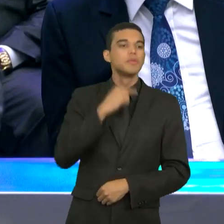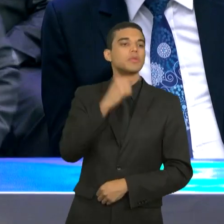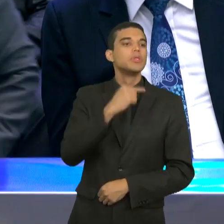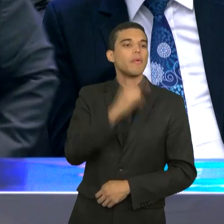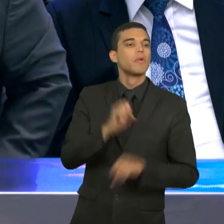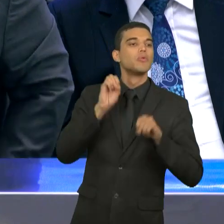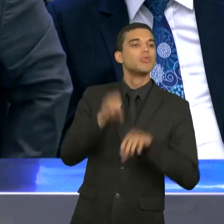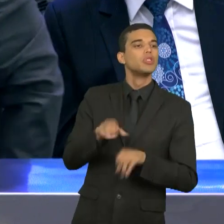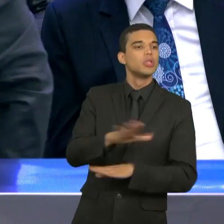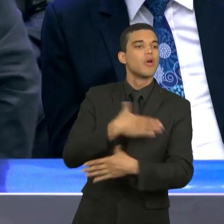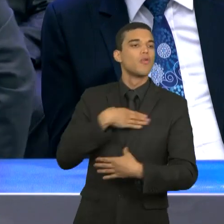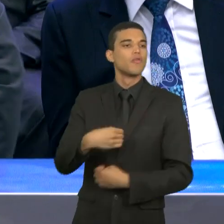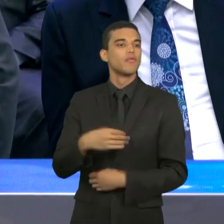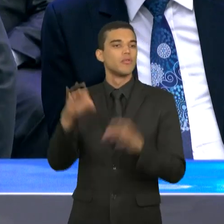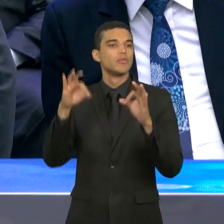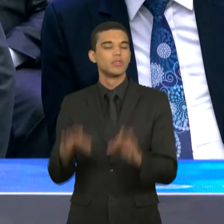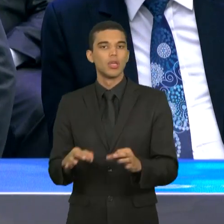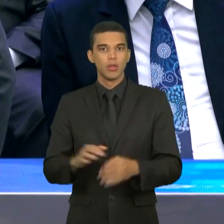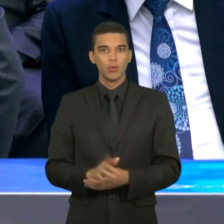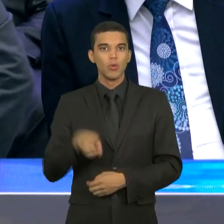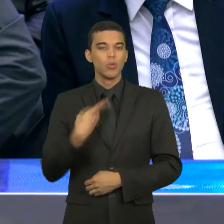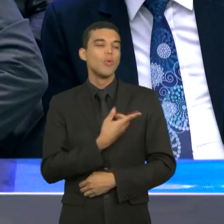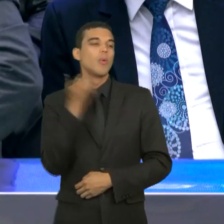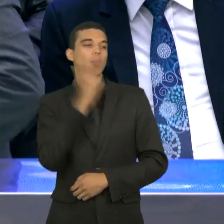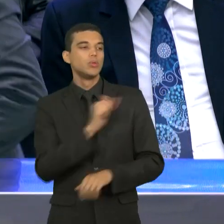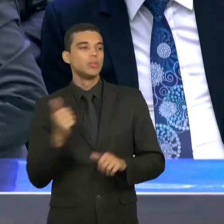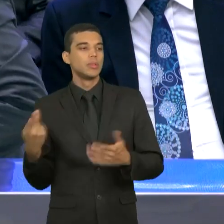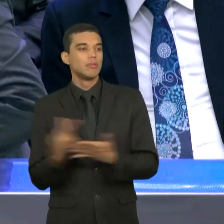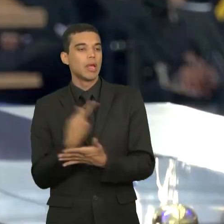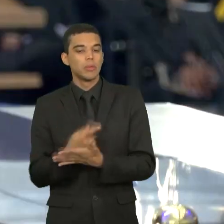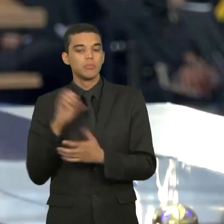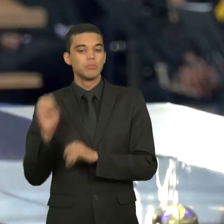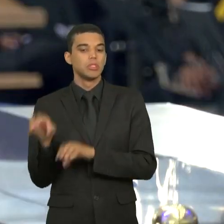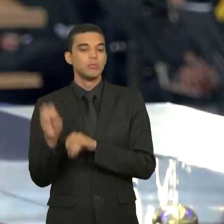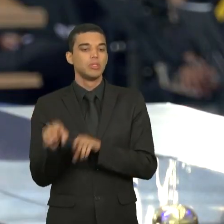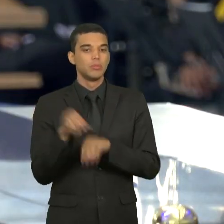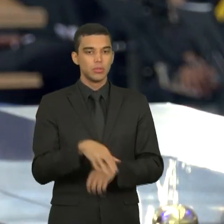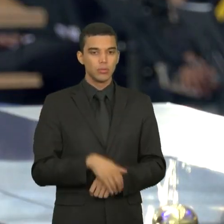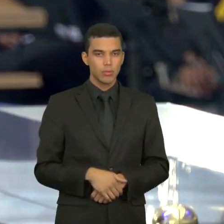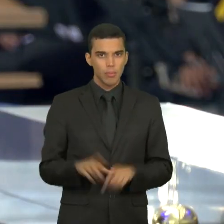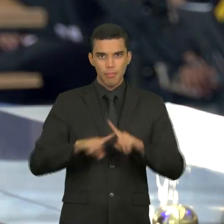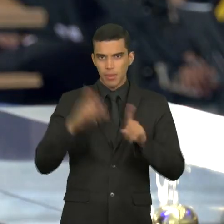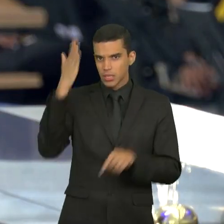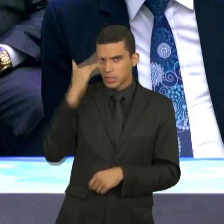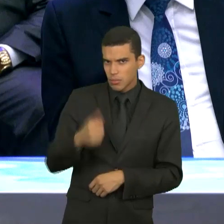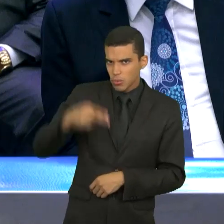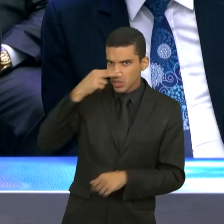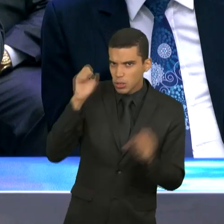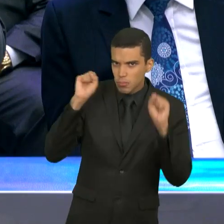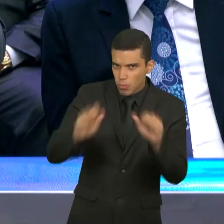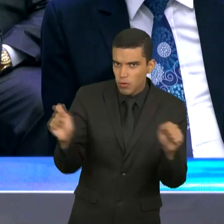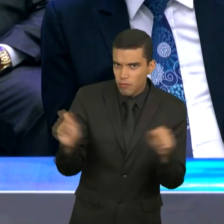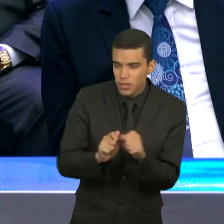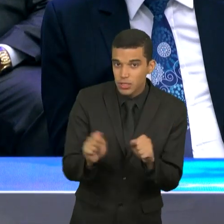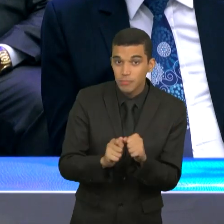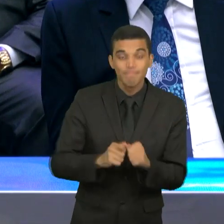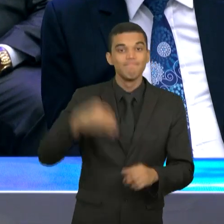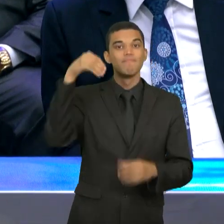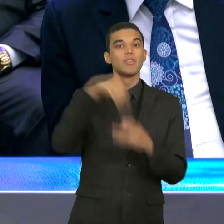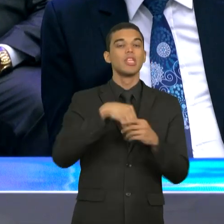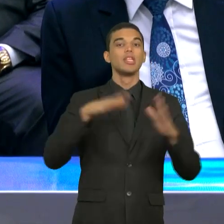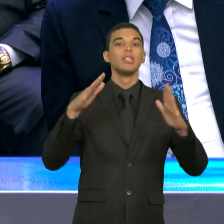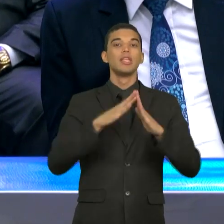fazer o justo sabe o que é que pode fazer o justo um culto doméstico de 30 minutos em casa